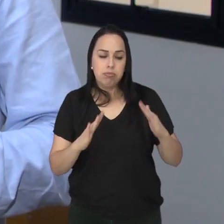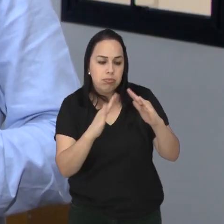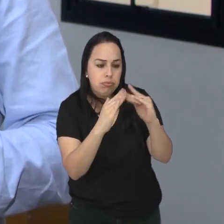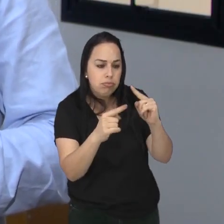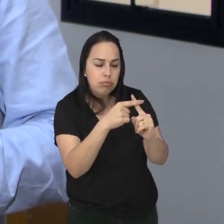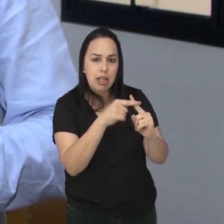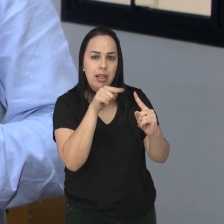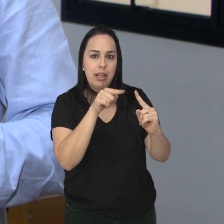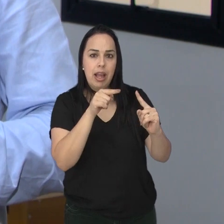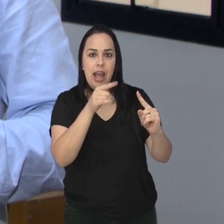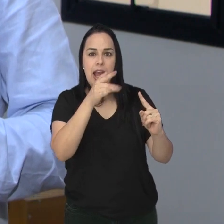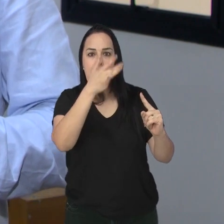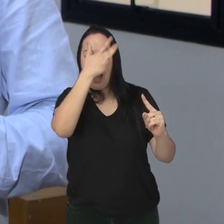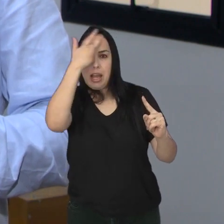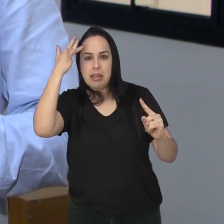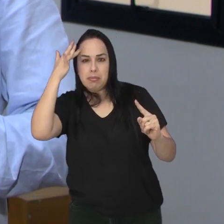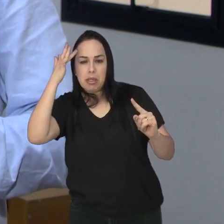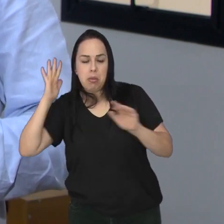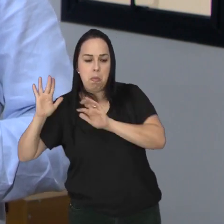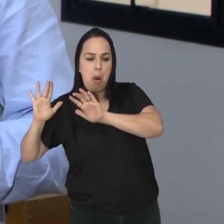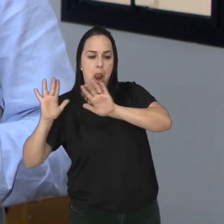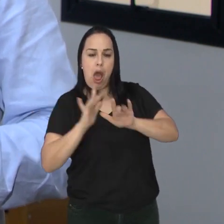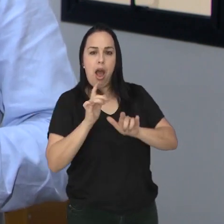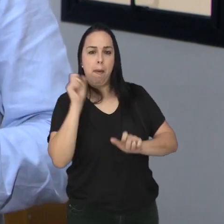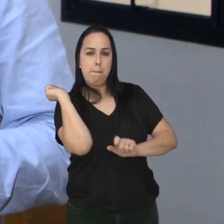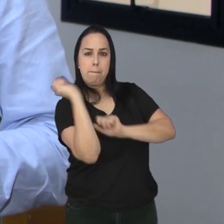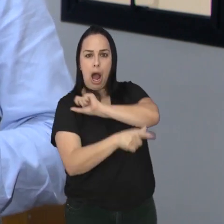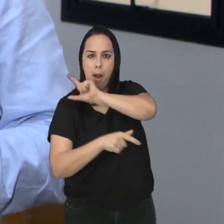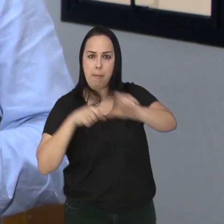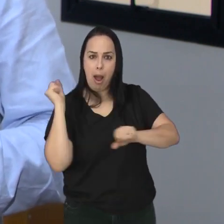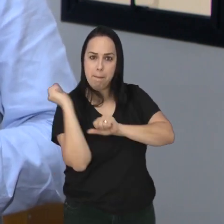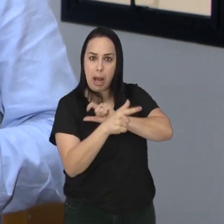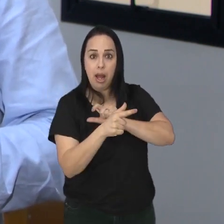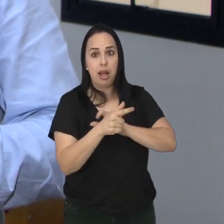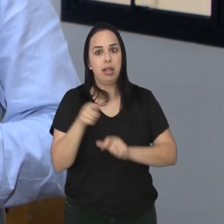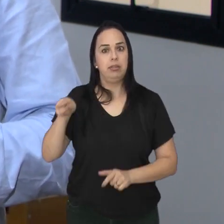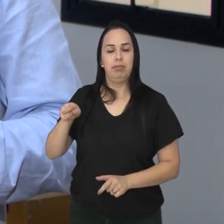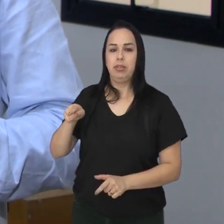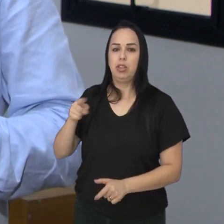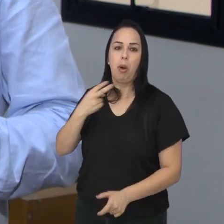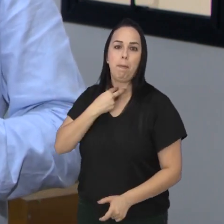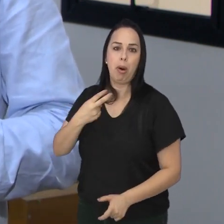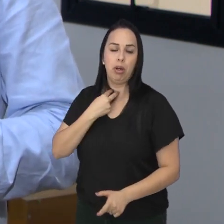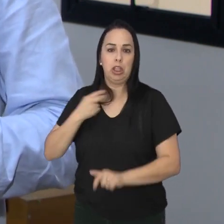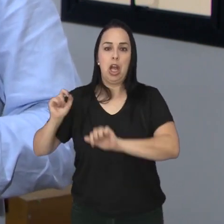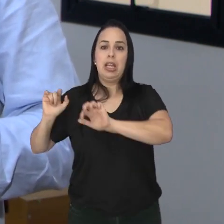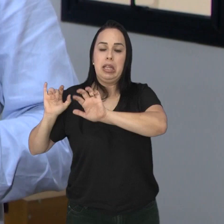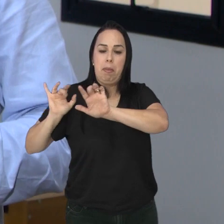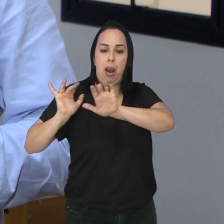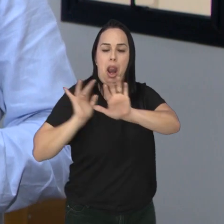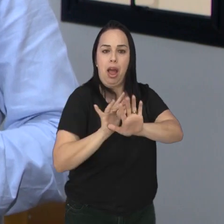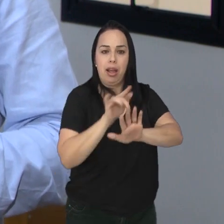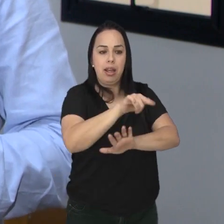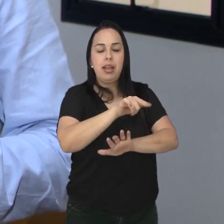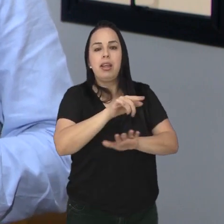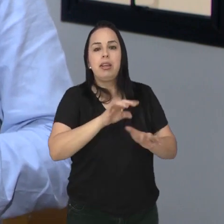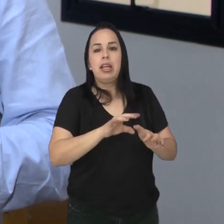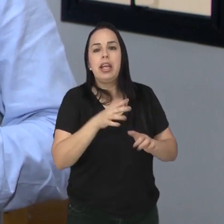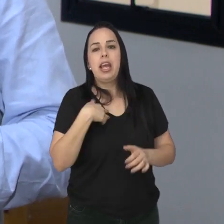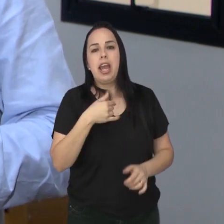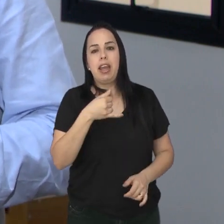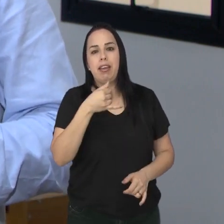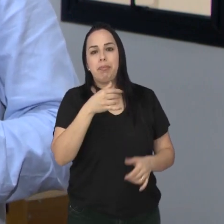protegendo os templos, ela impede que as pessoas vandalizem, ocupem, invadam e